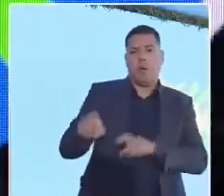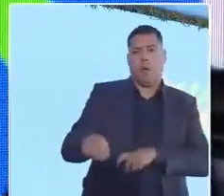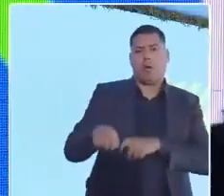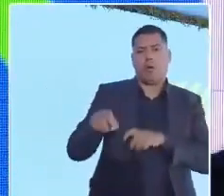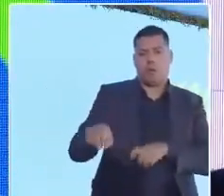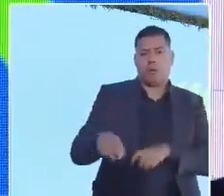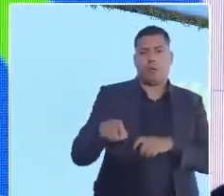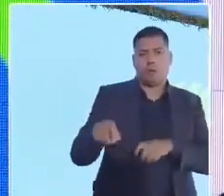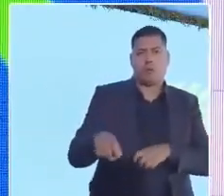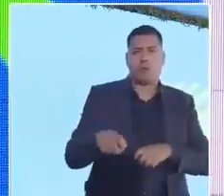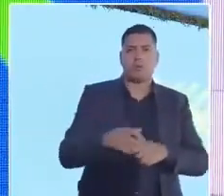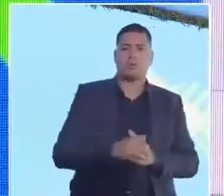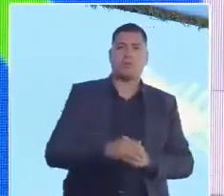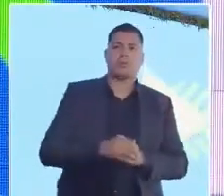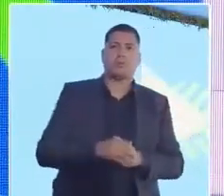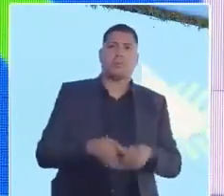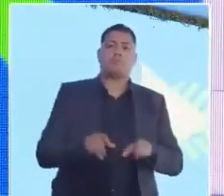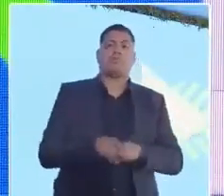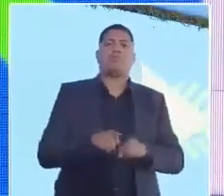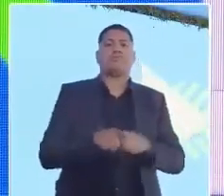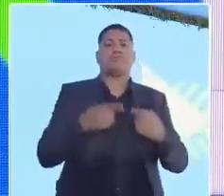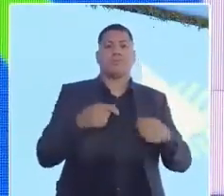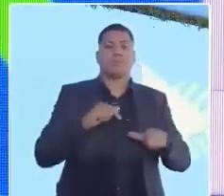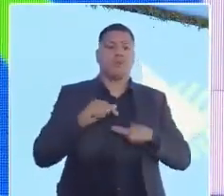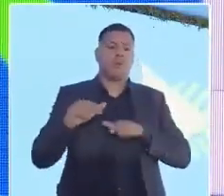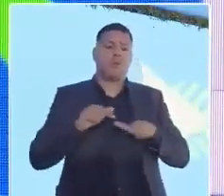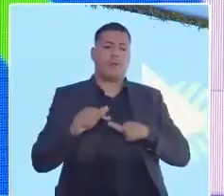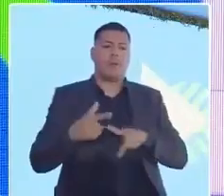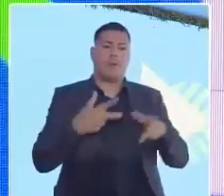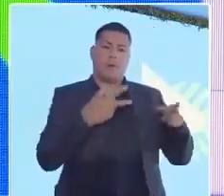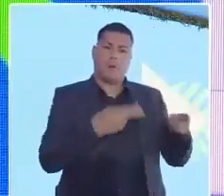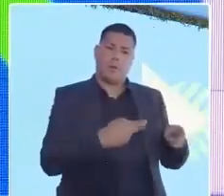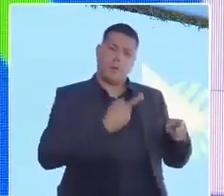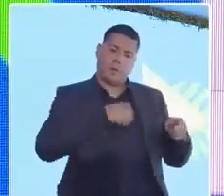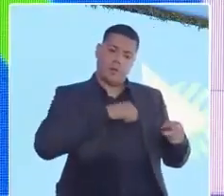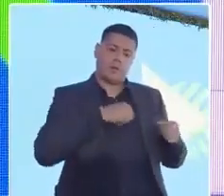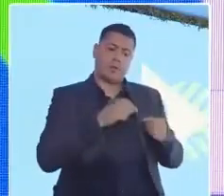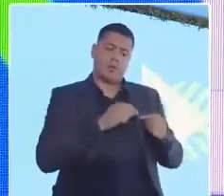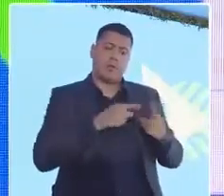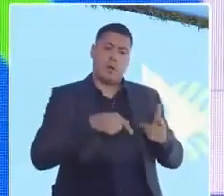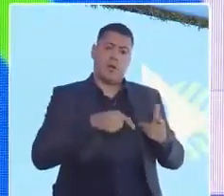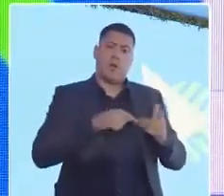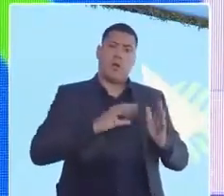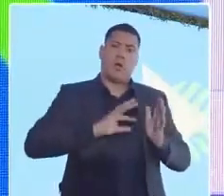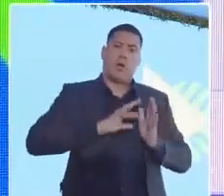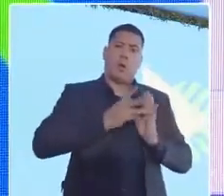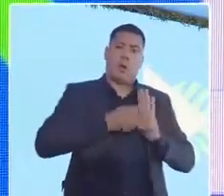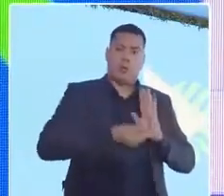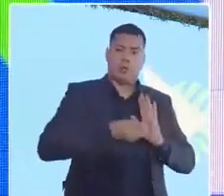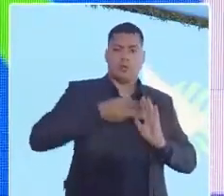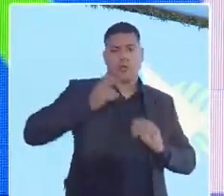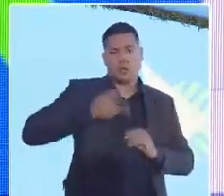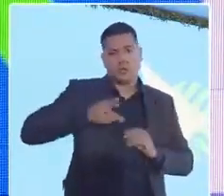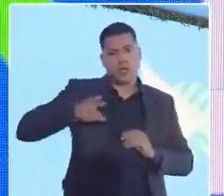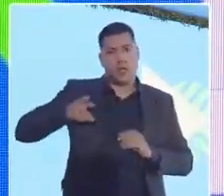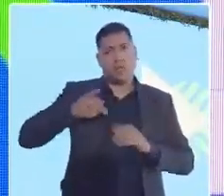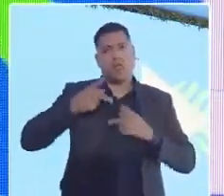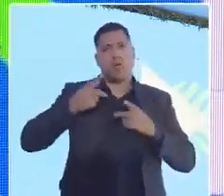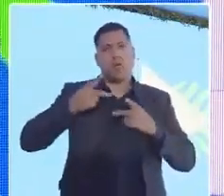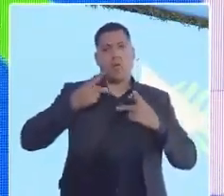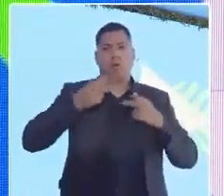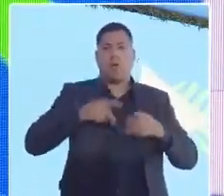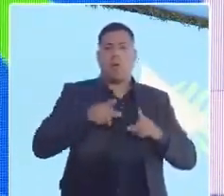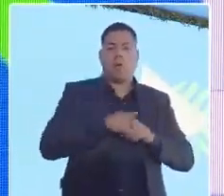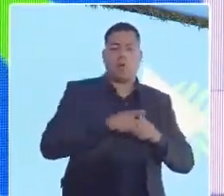também temos que trabalhar da mesma forma que estamos fazendo com a Amazônia sempre também com outros biomas brasileiros a